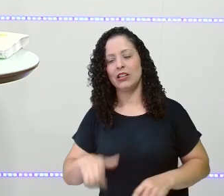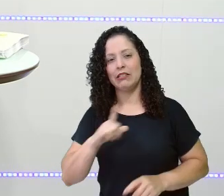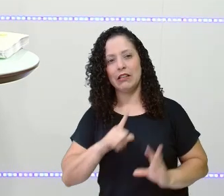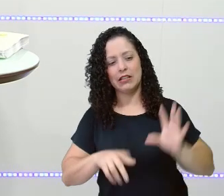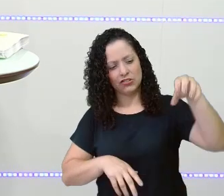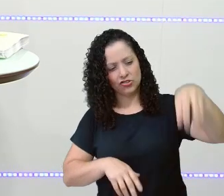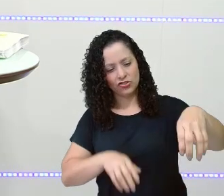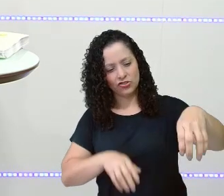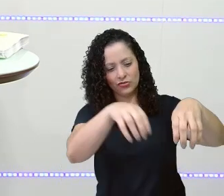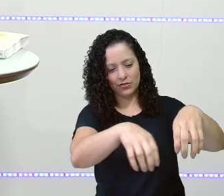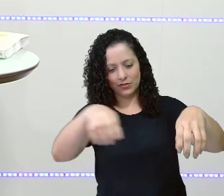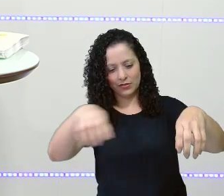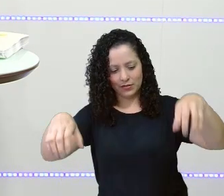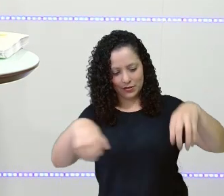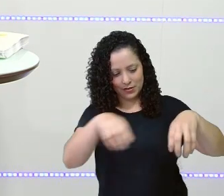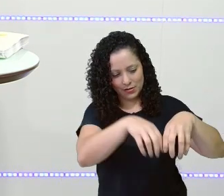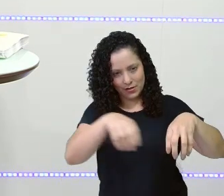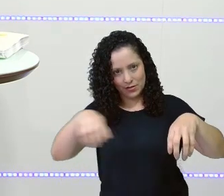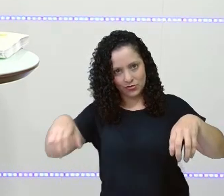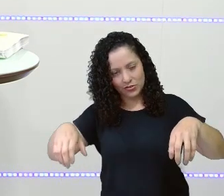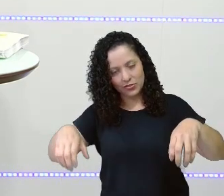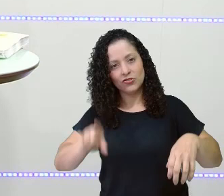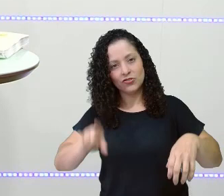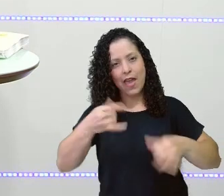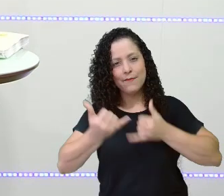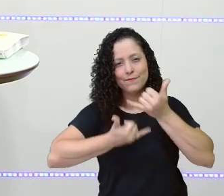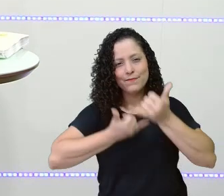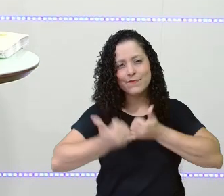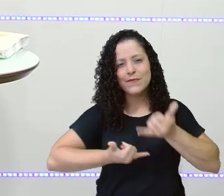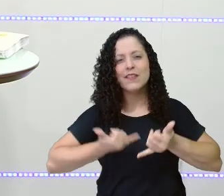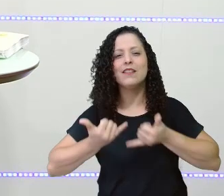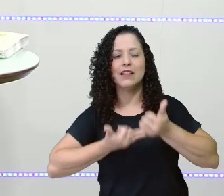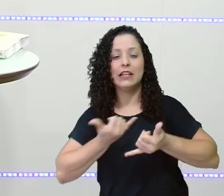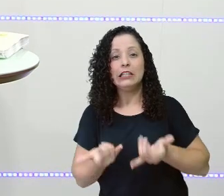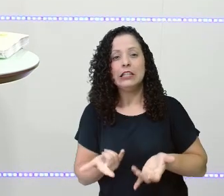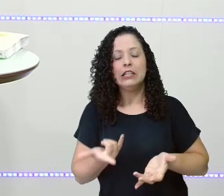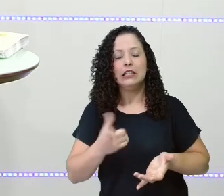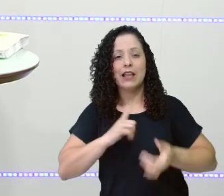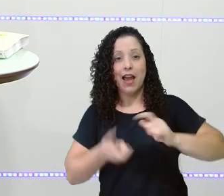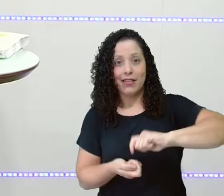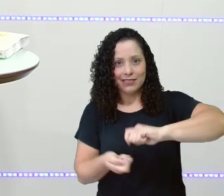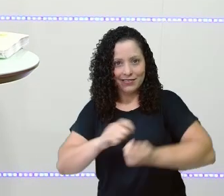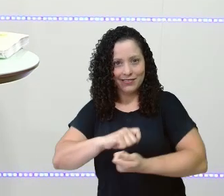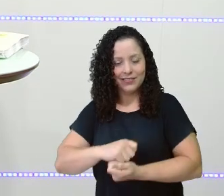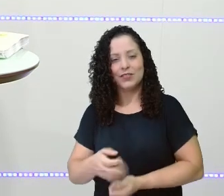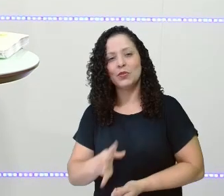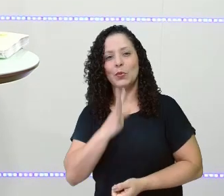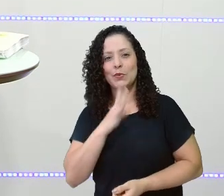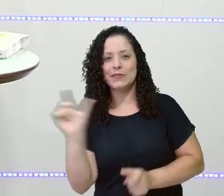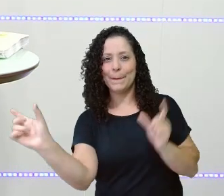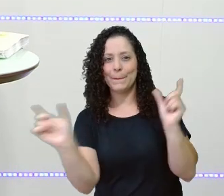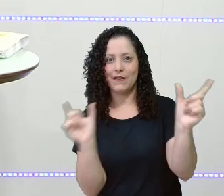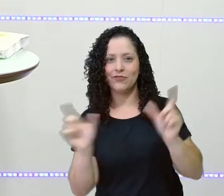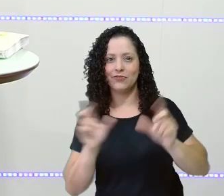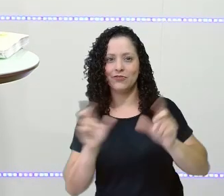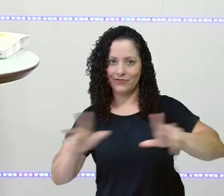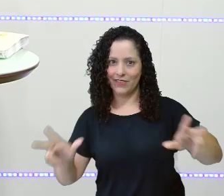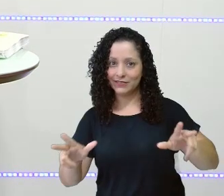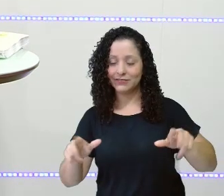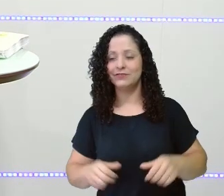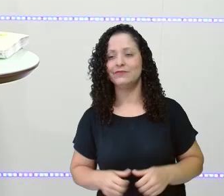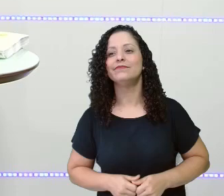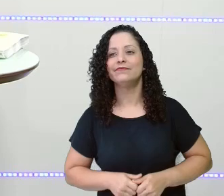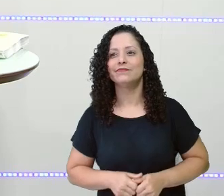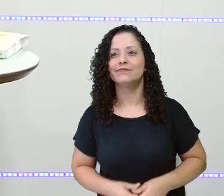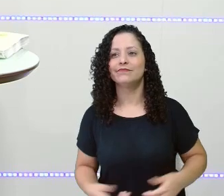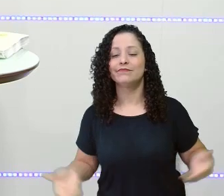esse caça-palavras é interessante de uma forma lúdica para o estudante ir se apropriando de palavras diferentes. E aí a